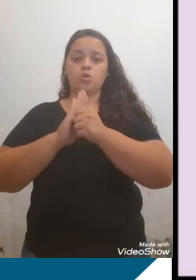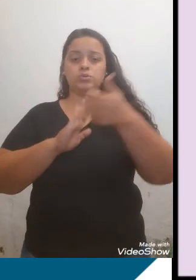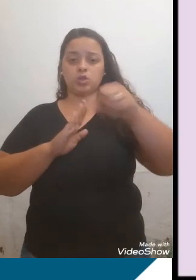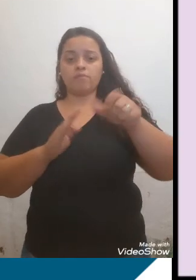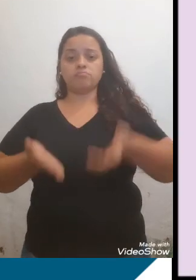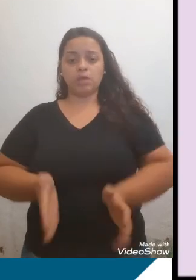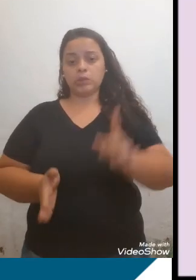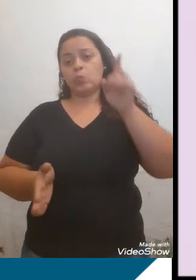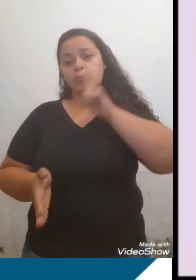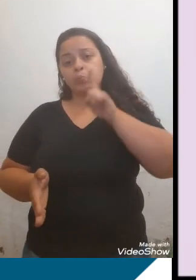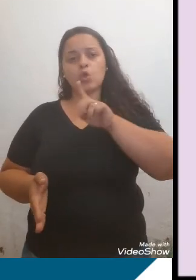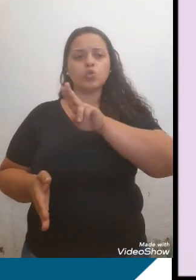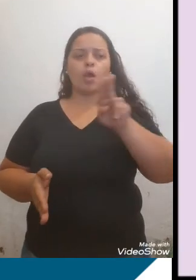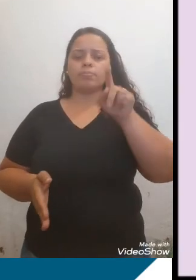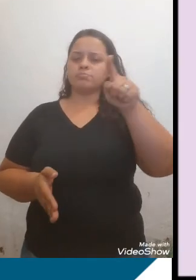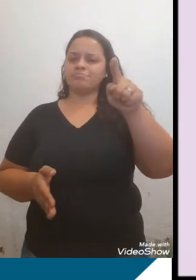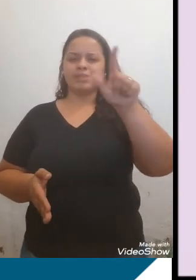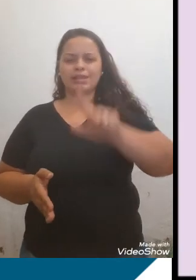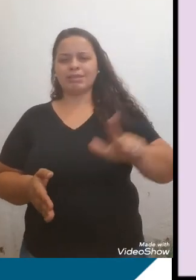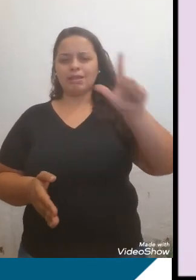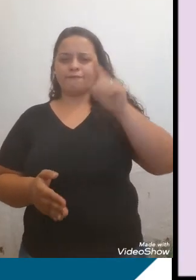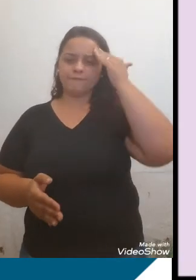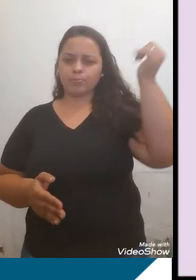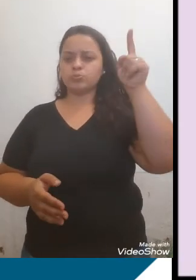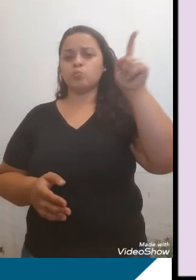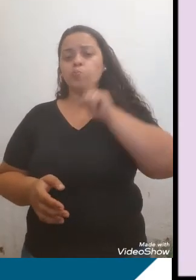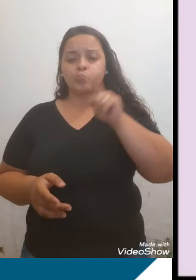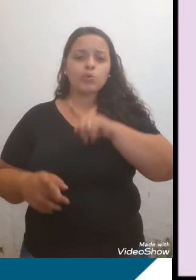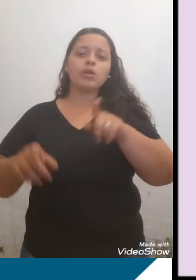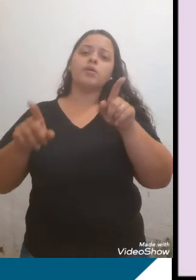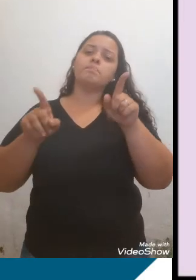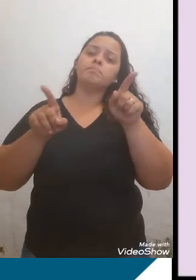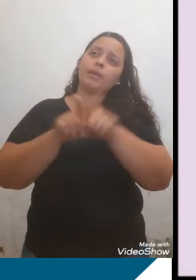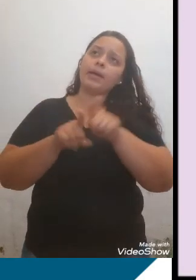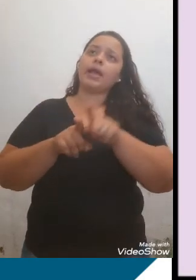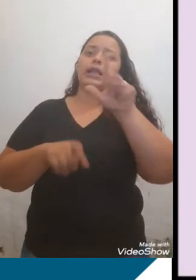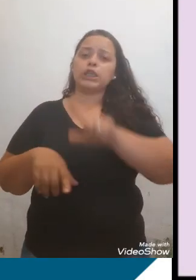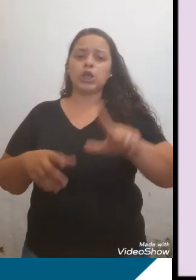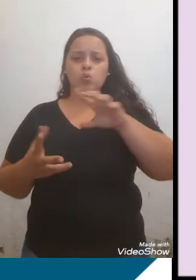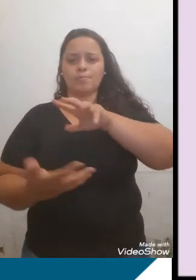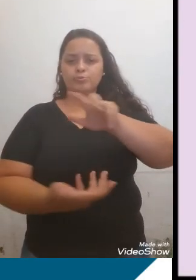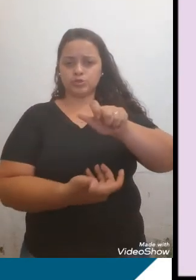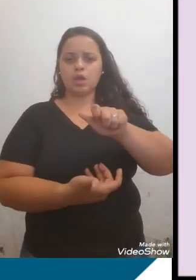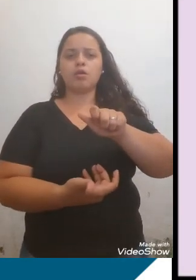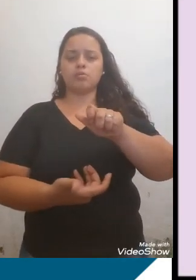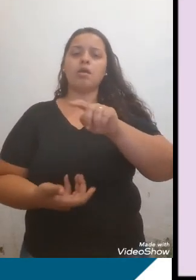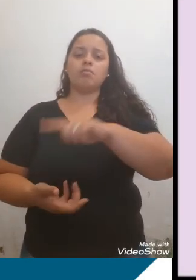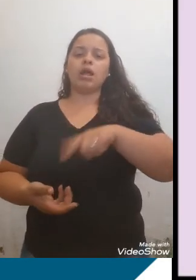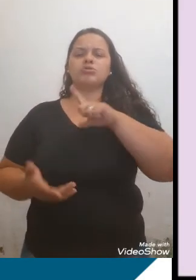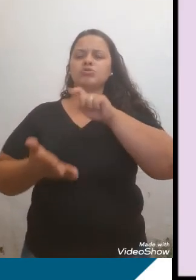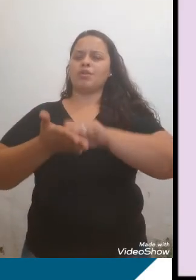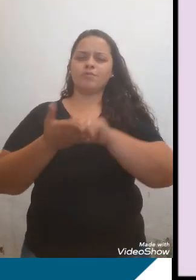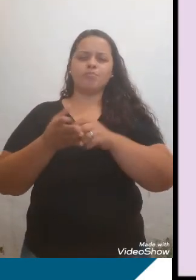nasceu nos Estados Unidos, é um dos grandes nomes da literatura, não só nos Estados Unidos, como da literatura mundial, responsável